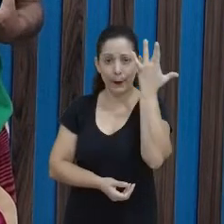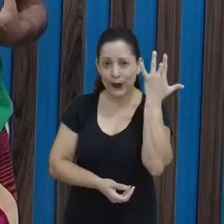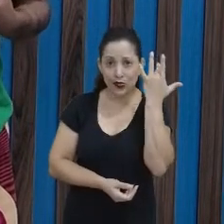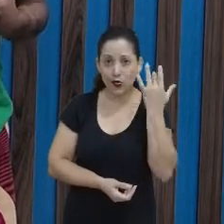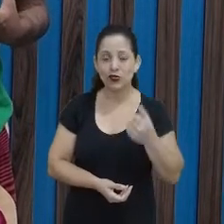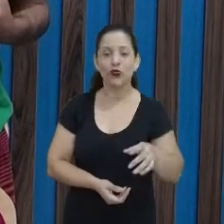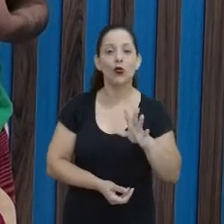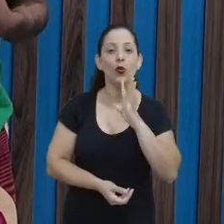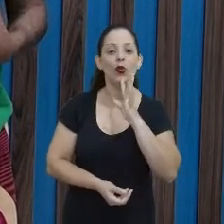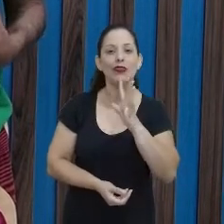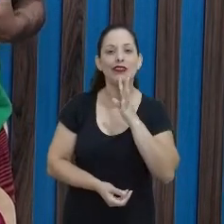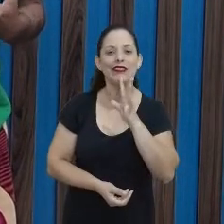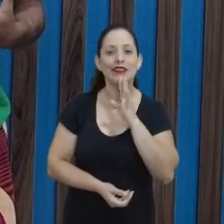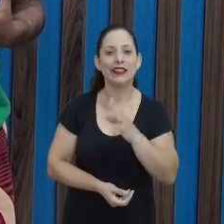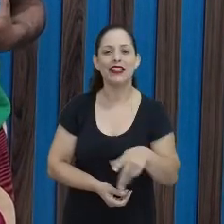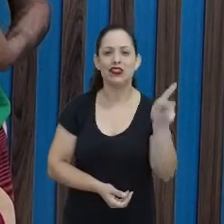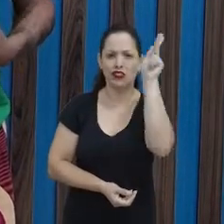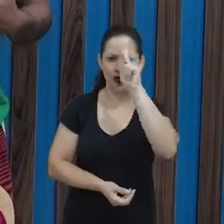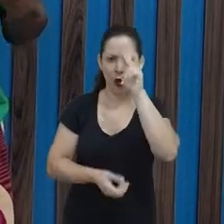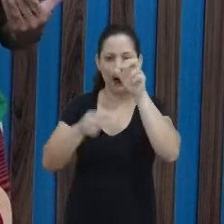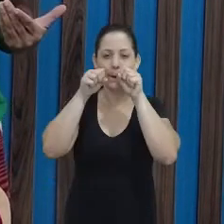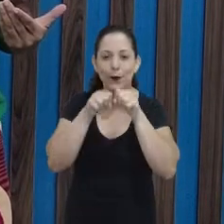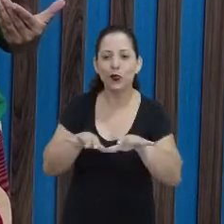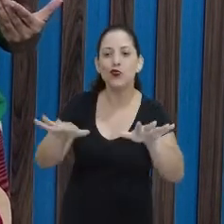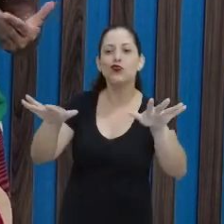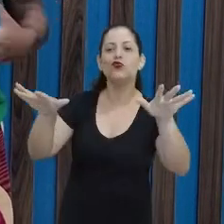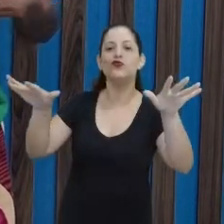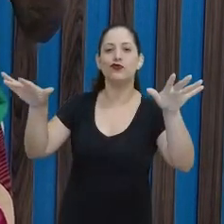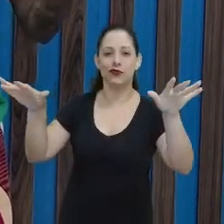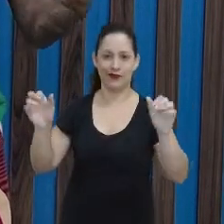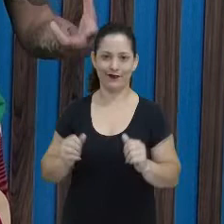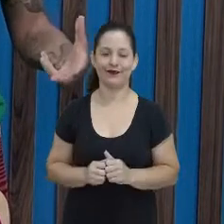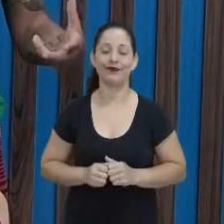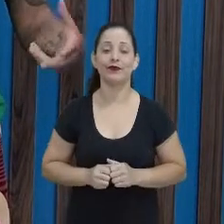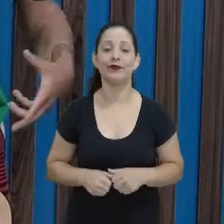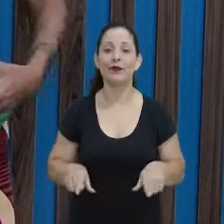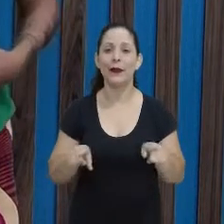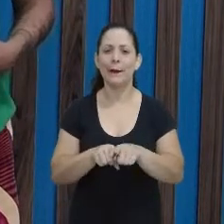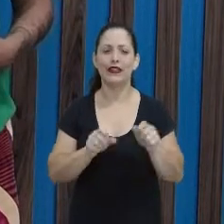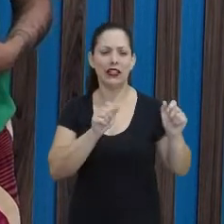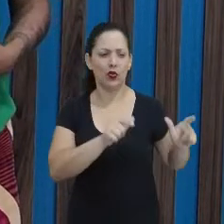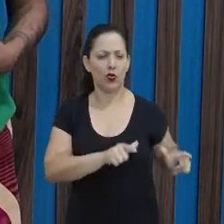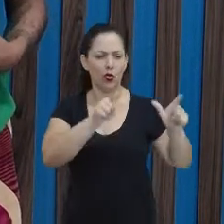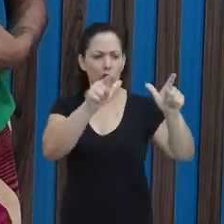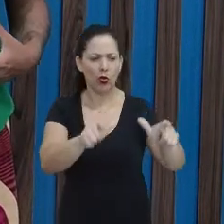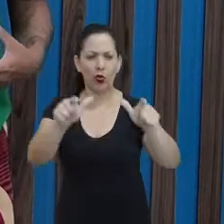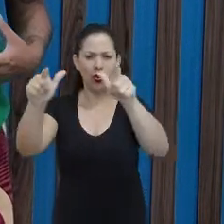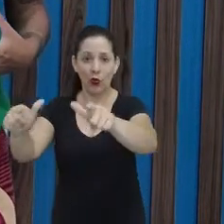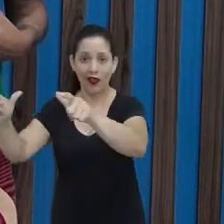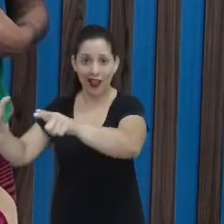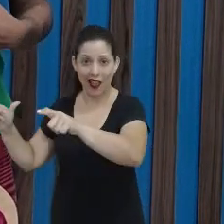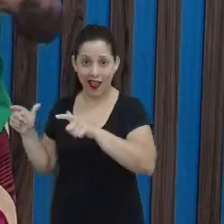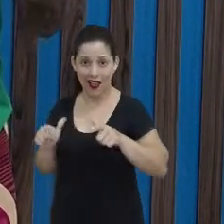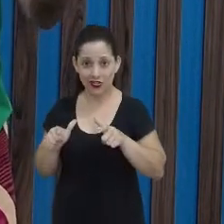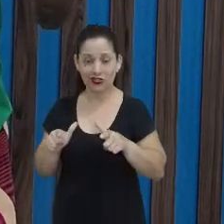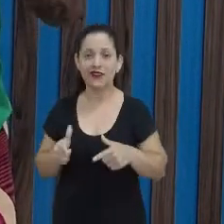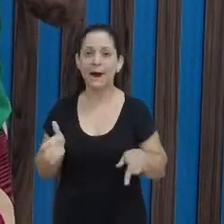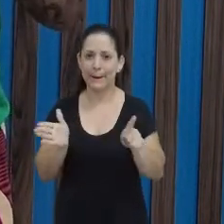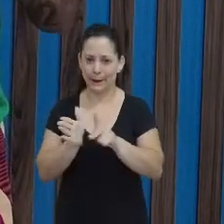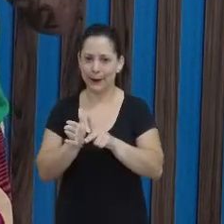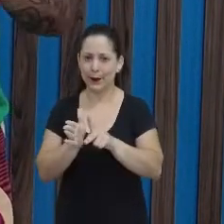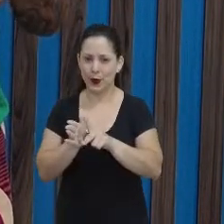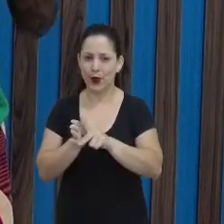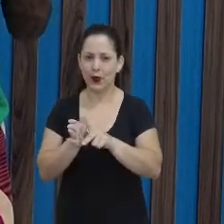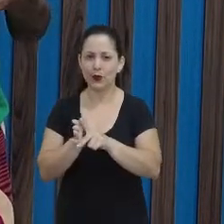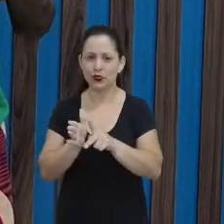o objetivo de espaços culturais, como o Passo do Frevo, como o Cais do Sertão, como a Sinagoga, Carraus Israel, que fica